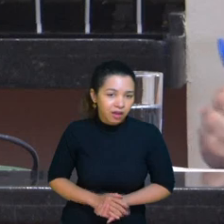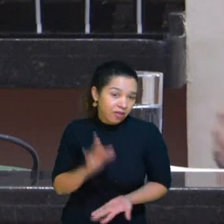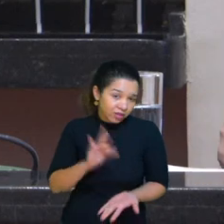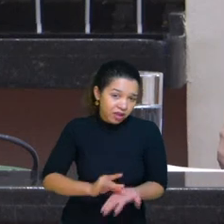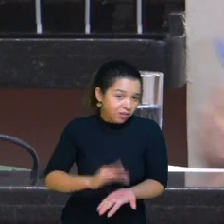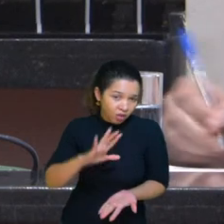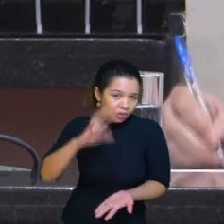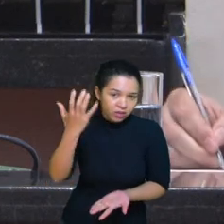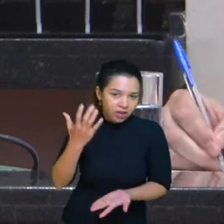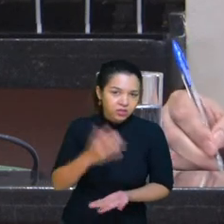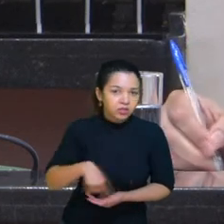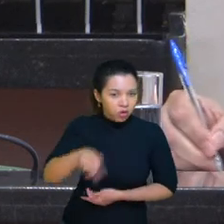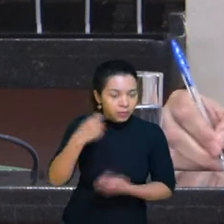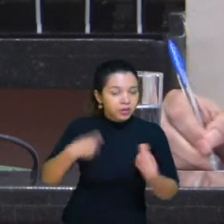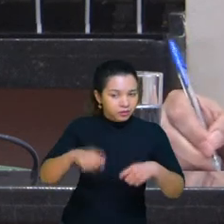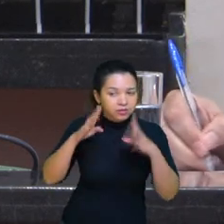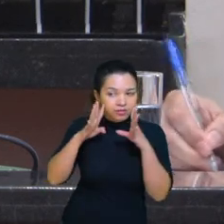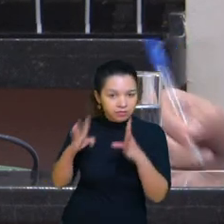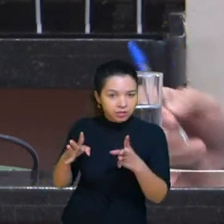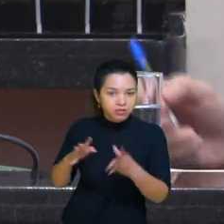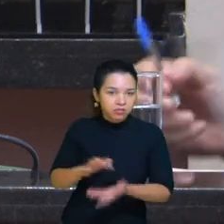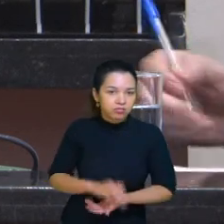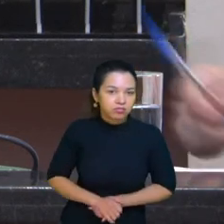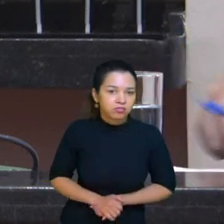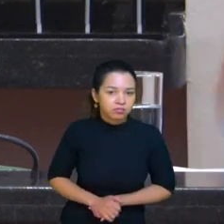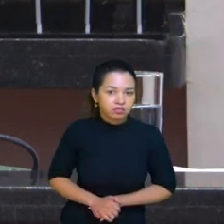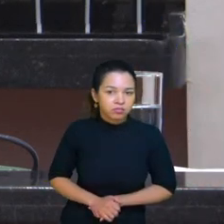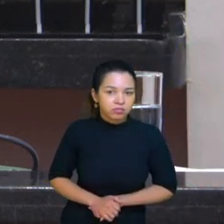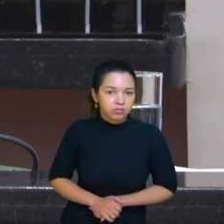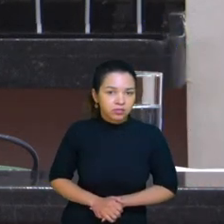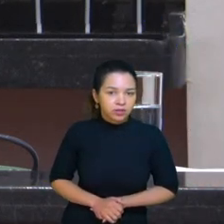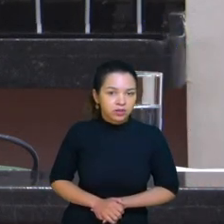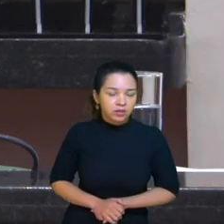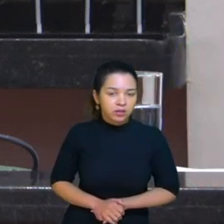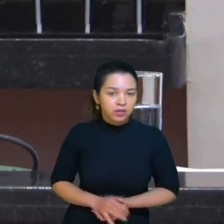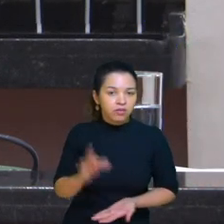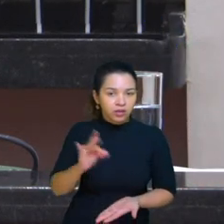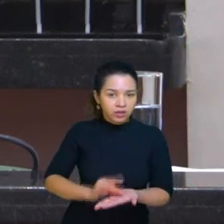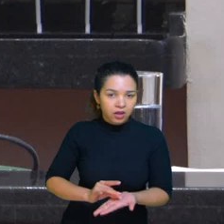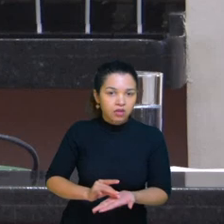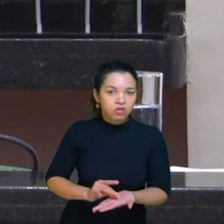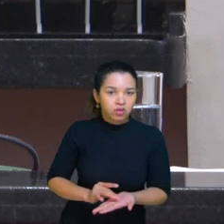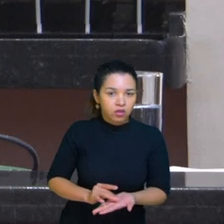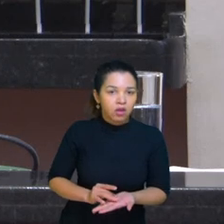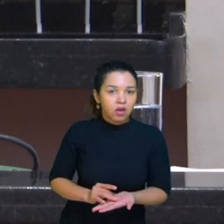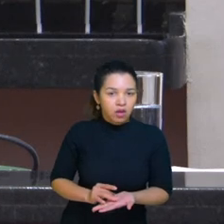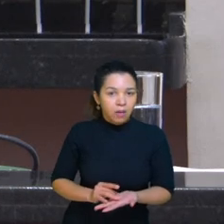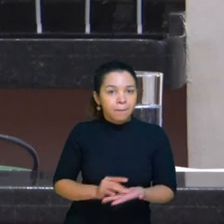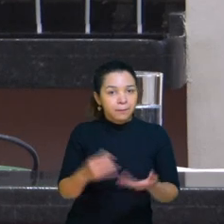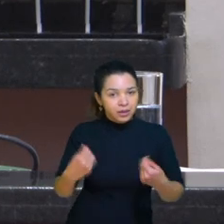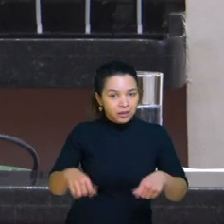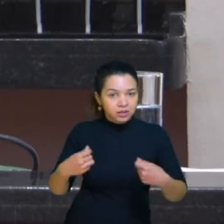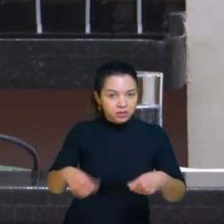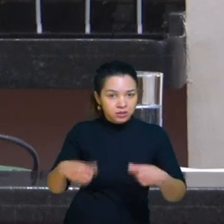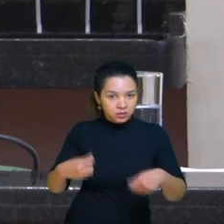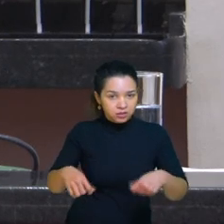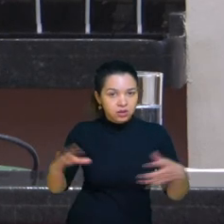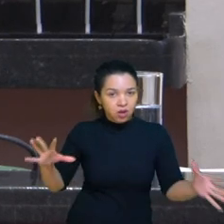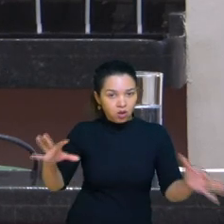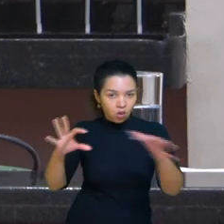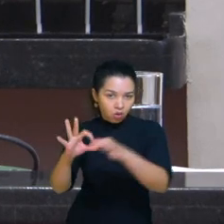subsidiar essas questões e obviamente eh isso precisa estar conectado né com o exercício das